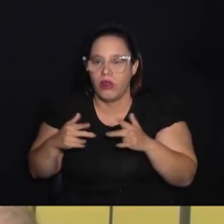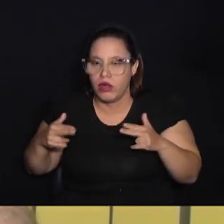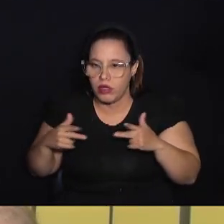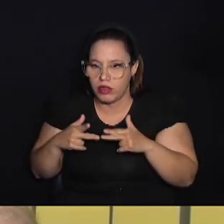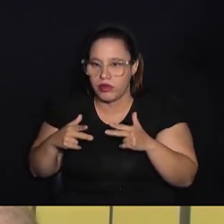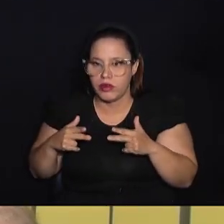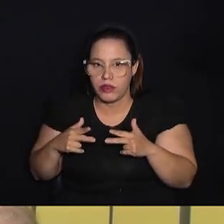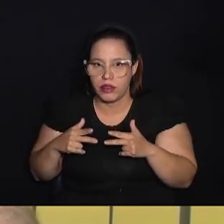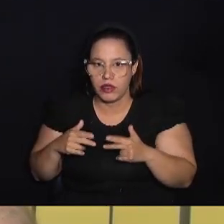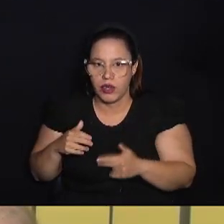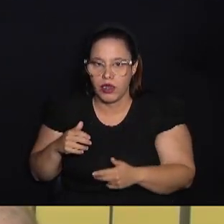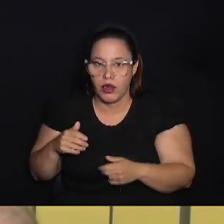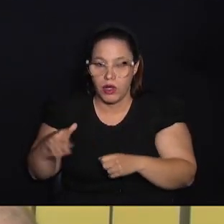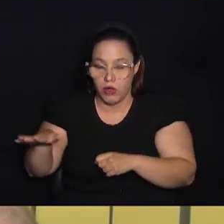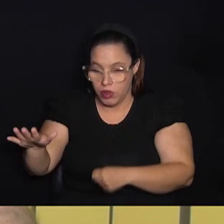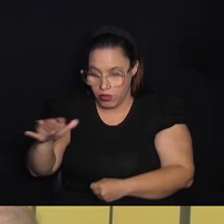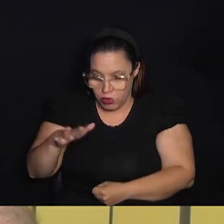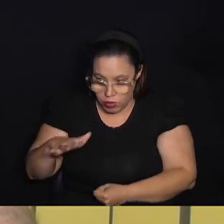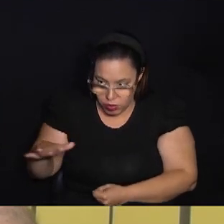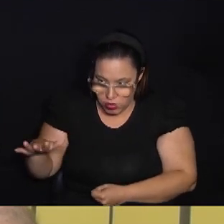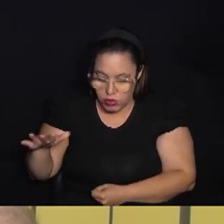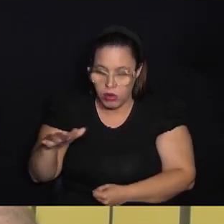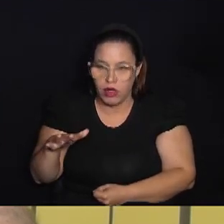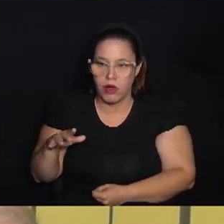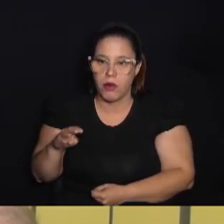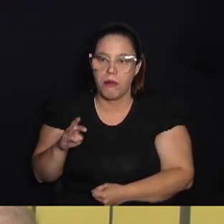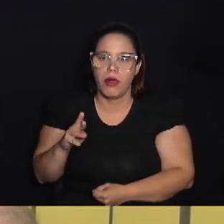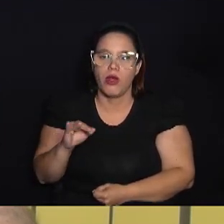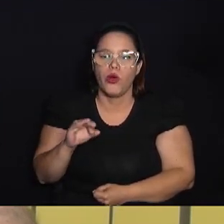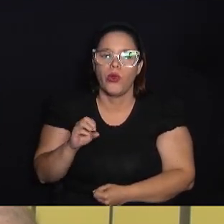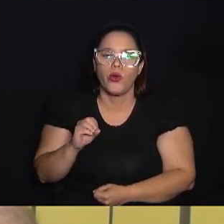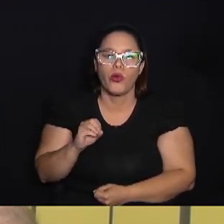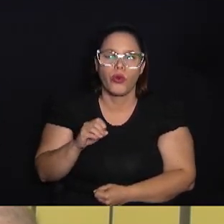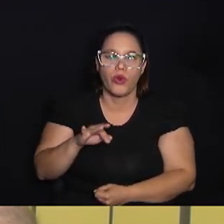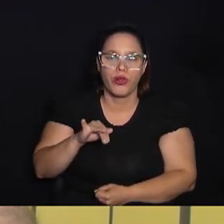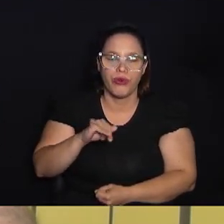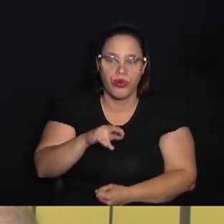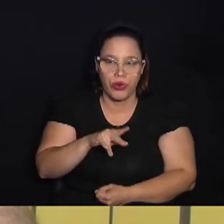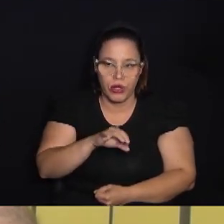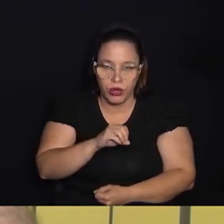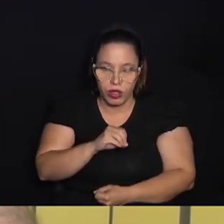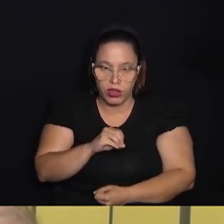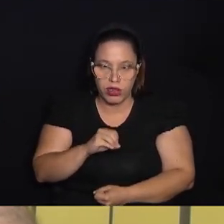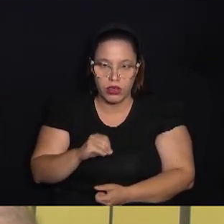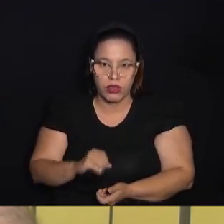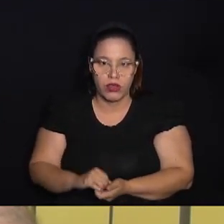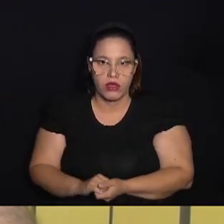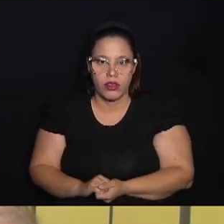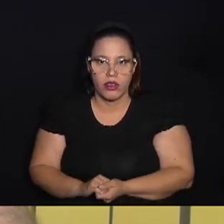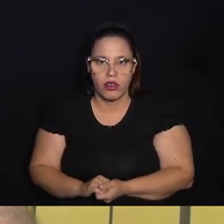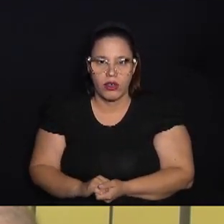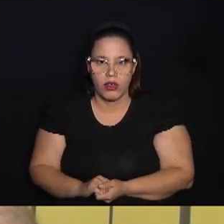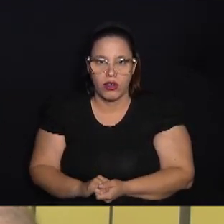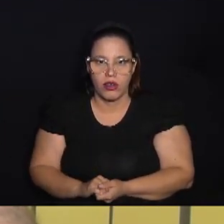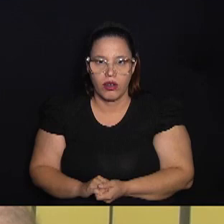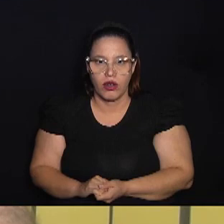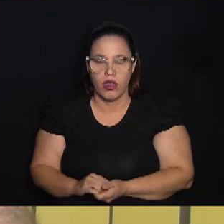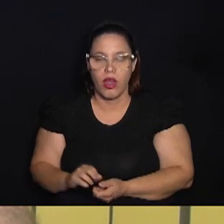esse pelo Centro que passa pelo Beco do inferno a gente tem um eh que fizemos no